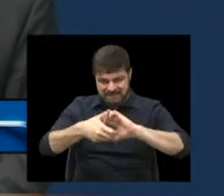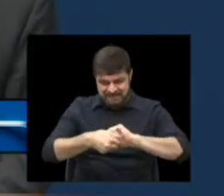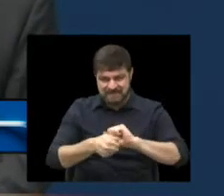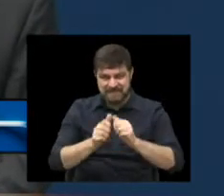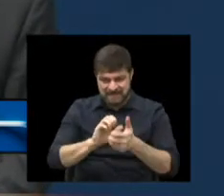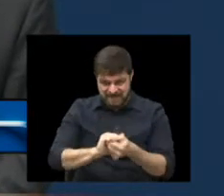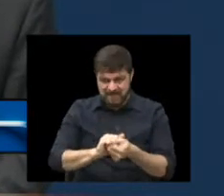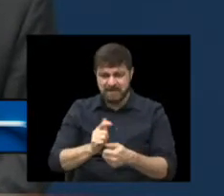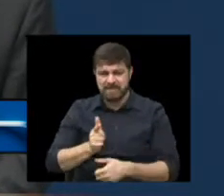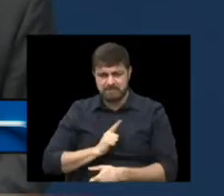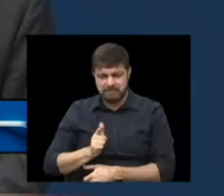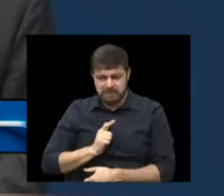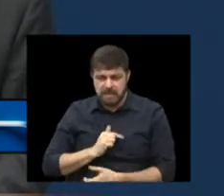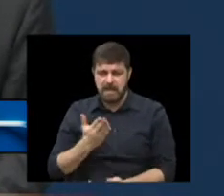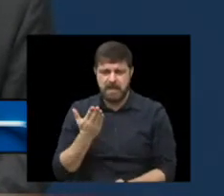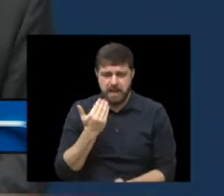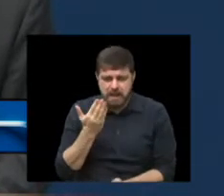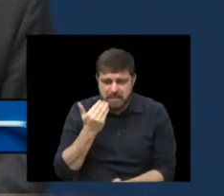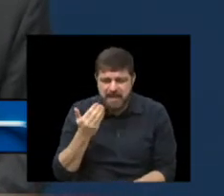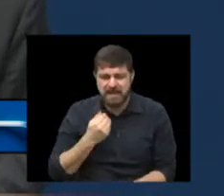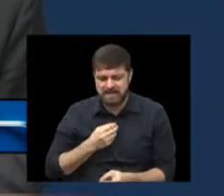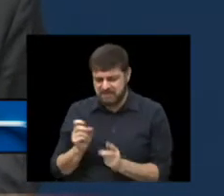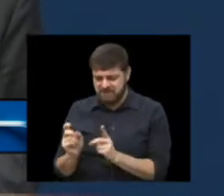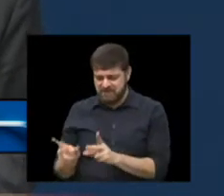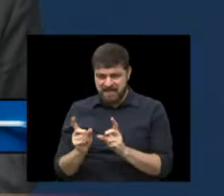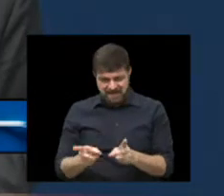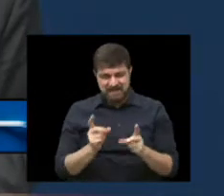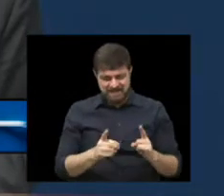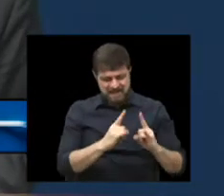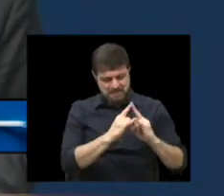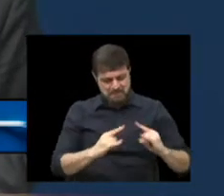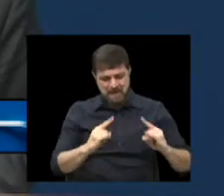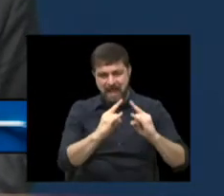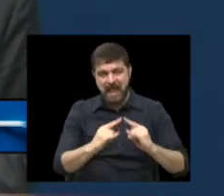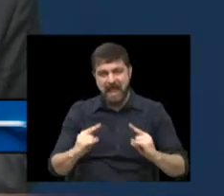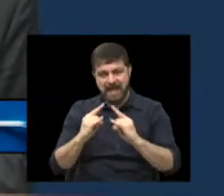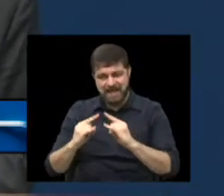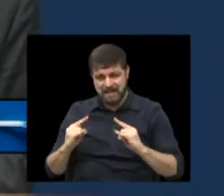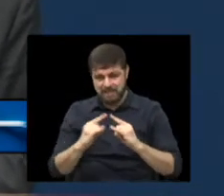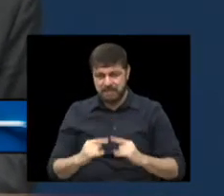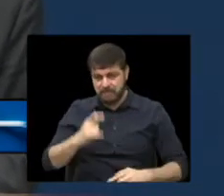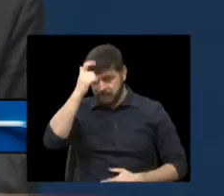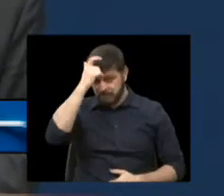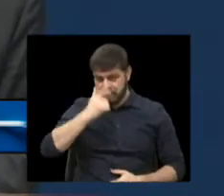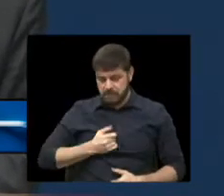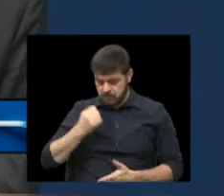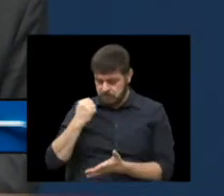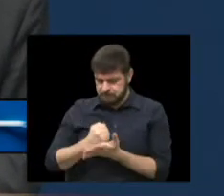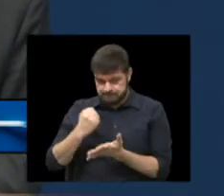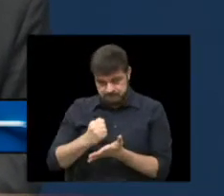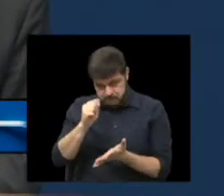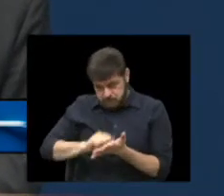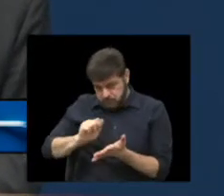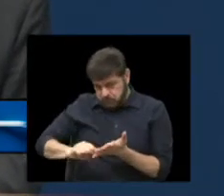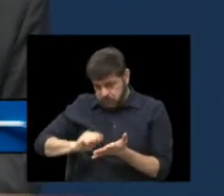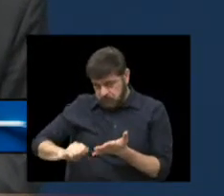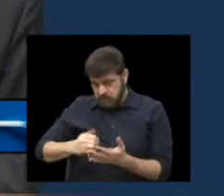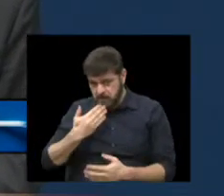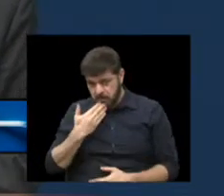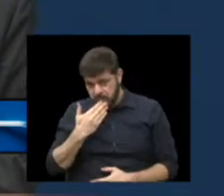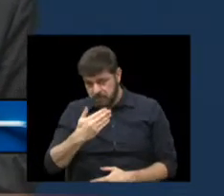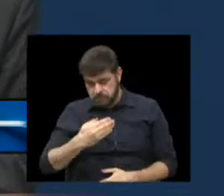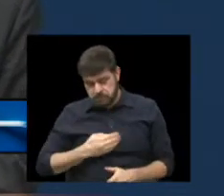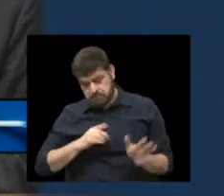antiguidades, alimentação, petiscos, né? E nesta data eu protocolei nessa casa o pedido de